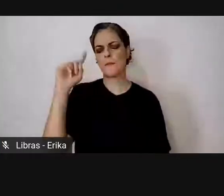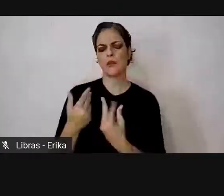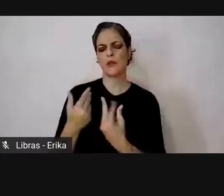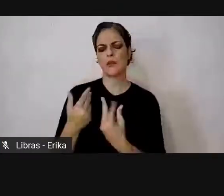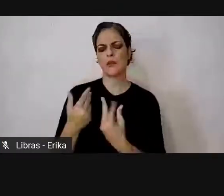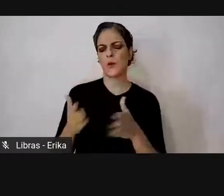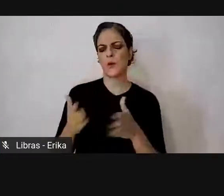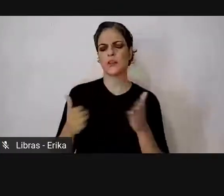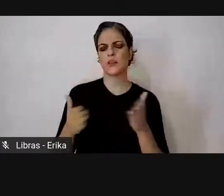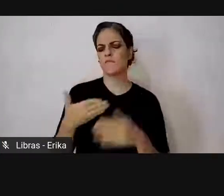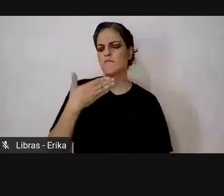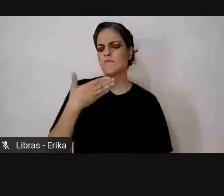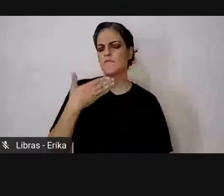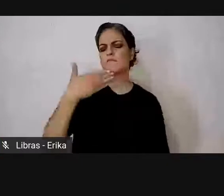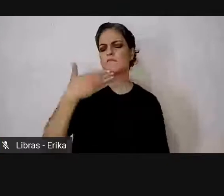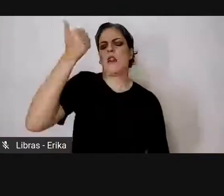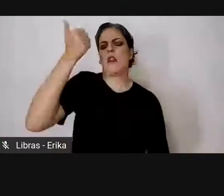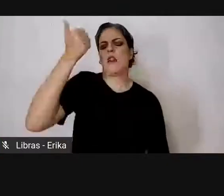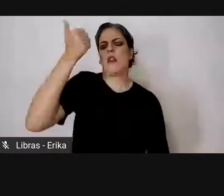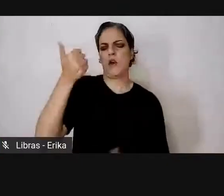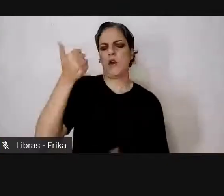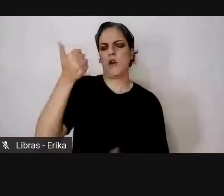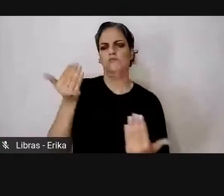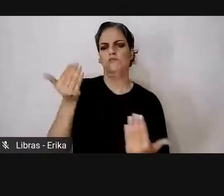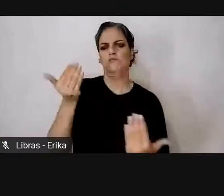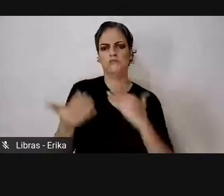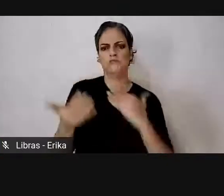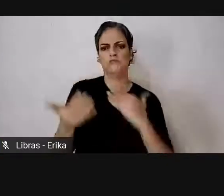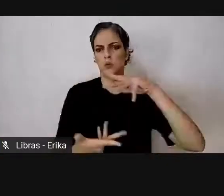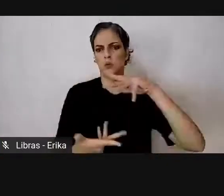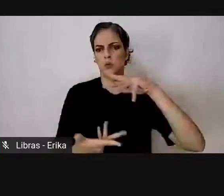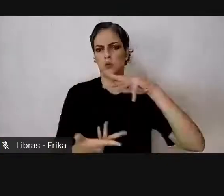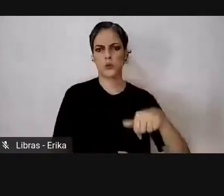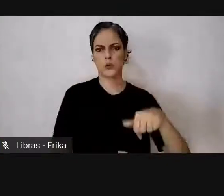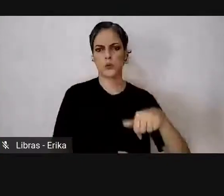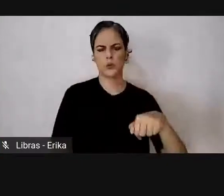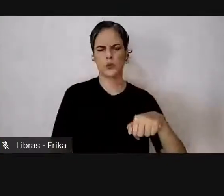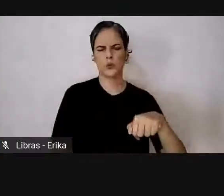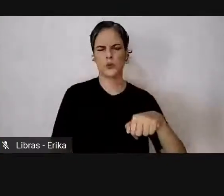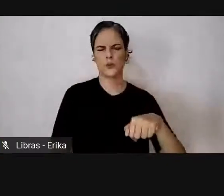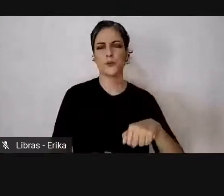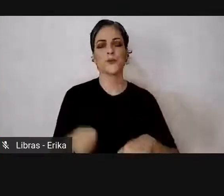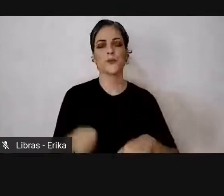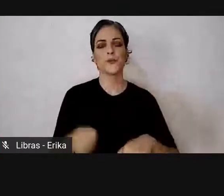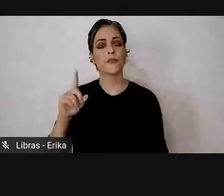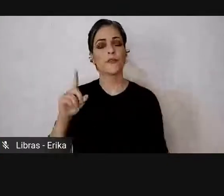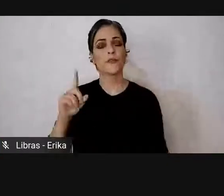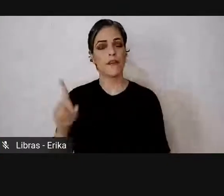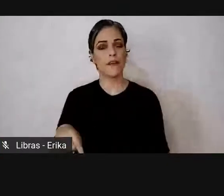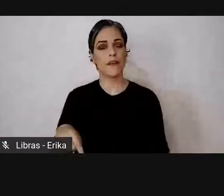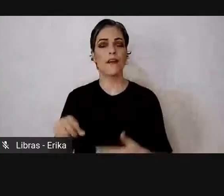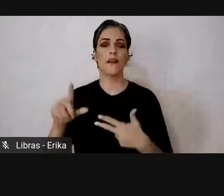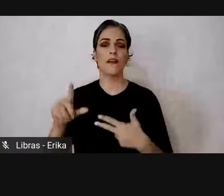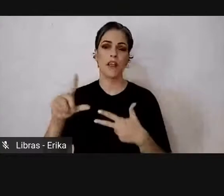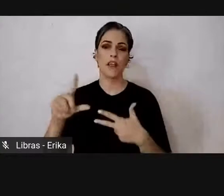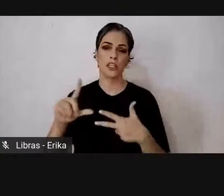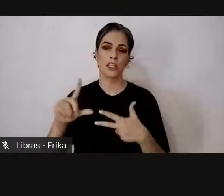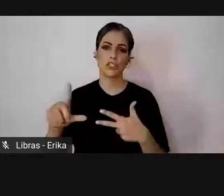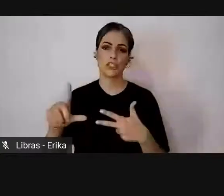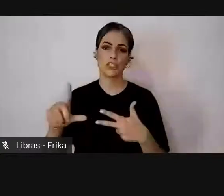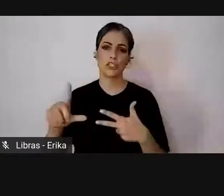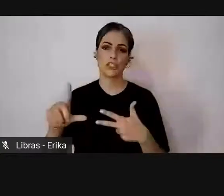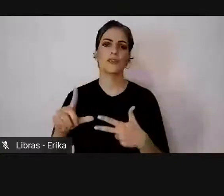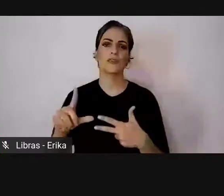ela é uma instituição legislativa extremamente sofisticada e avançada.